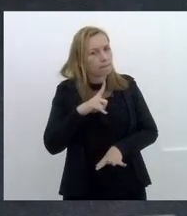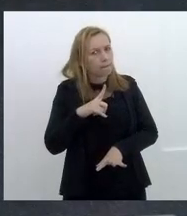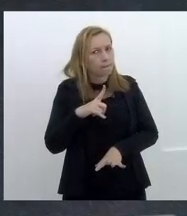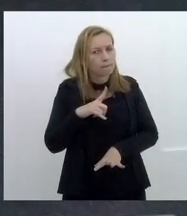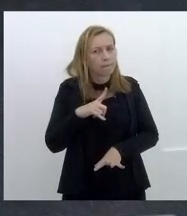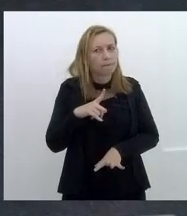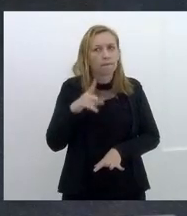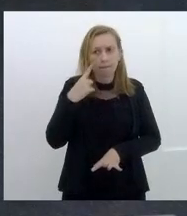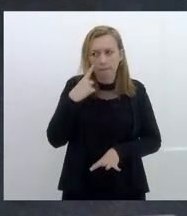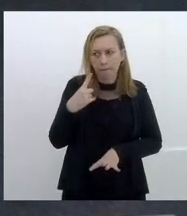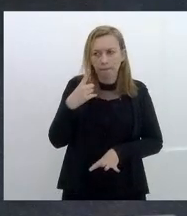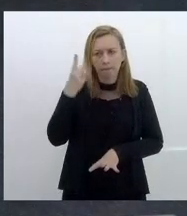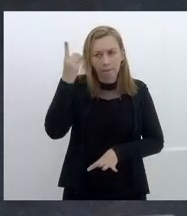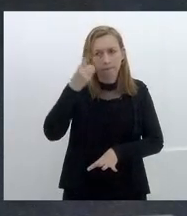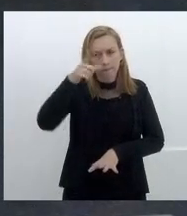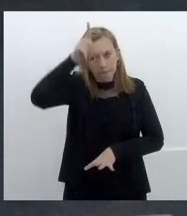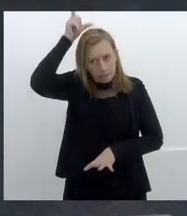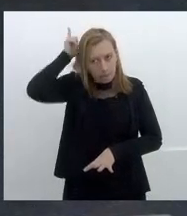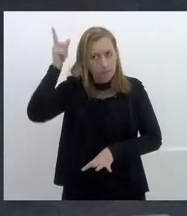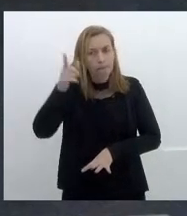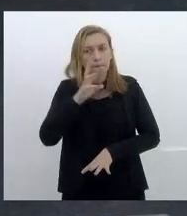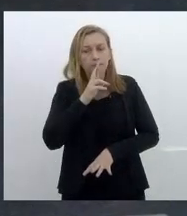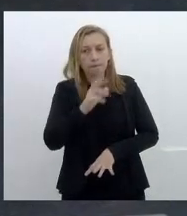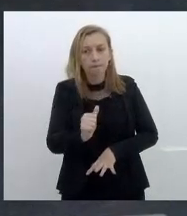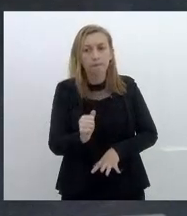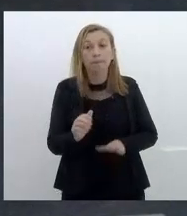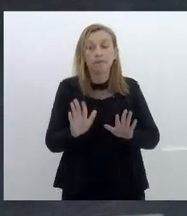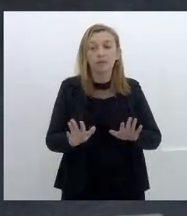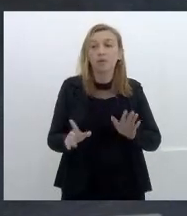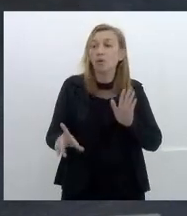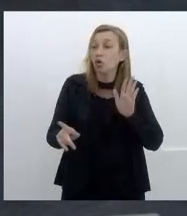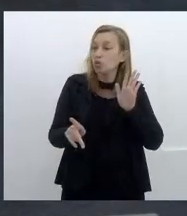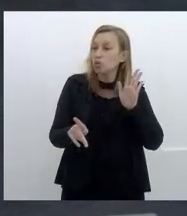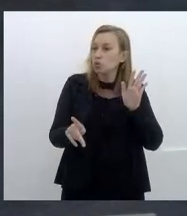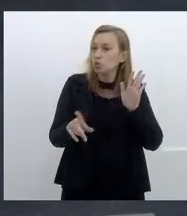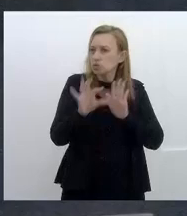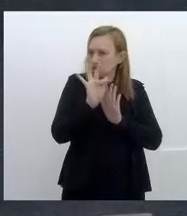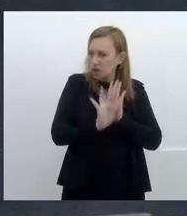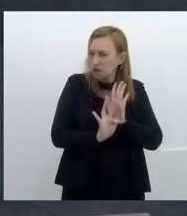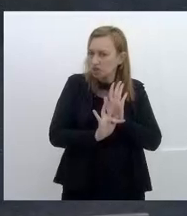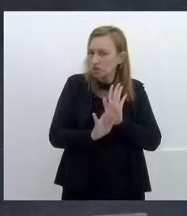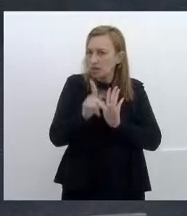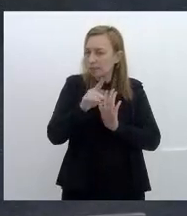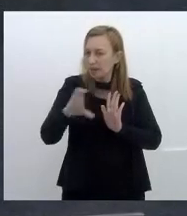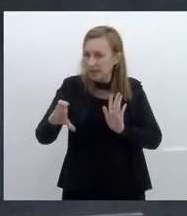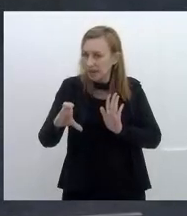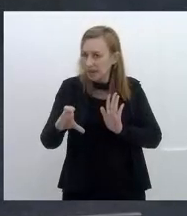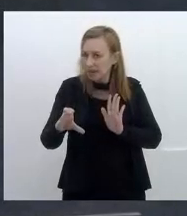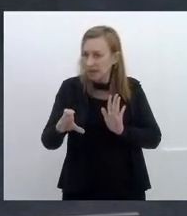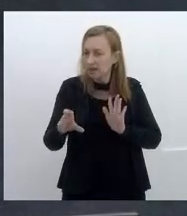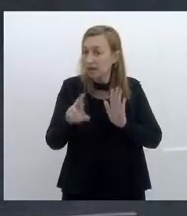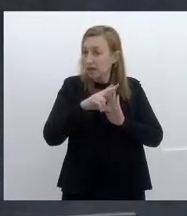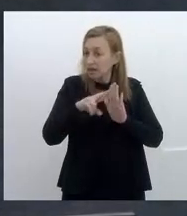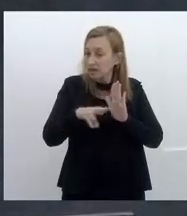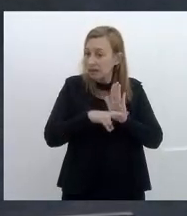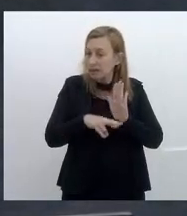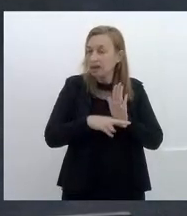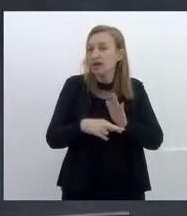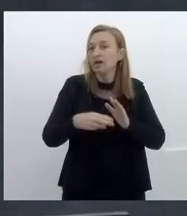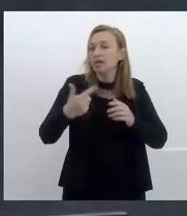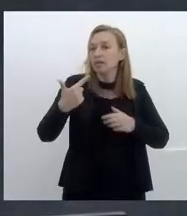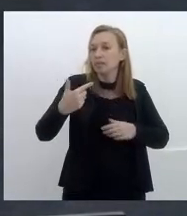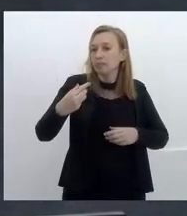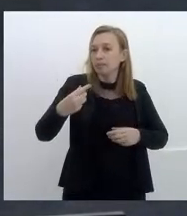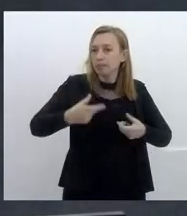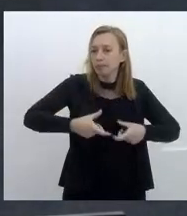demônio riu da cara do Paulo a diferença né porque por enquanto no texto da PEC tá dizendo que as regras para o que falar do 3º